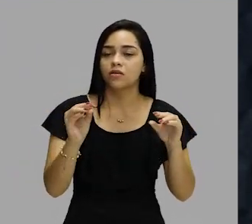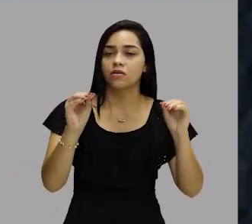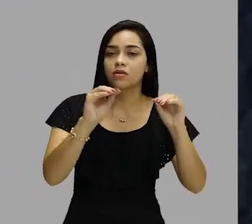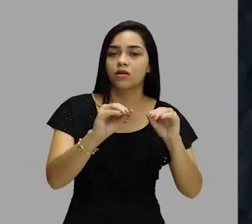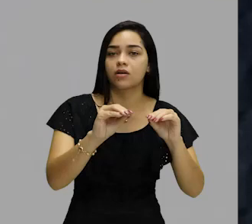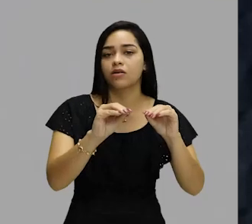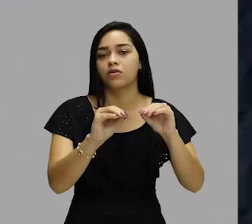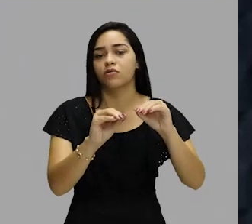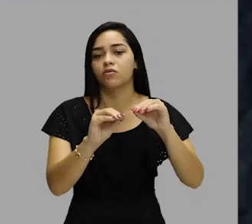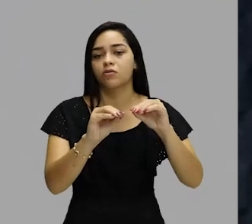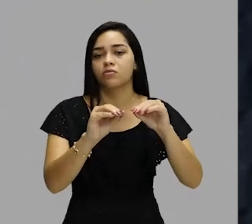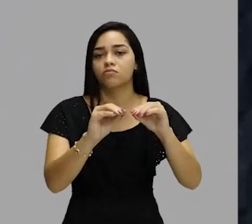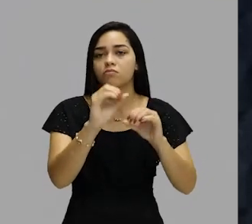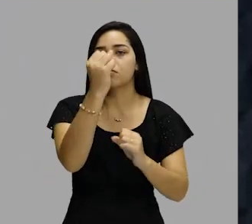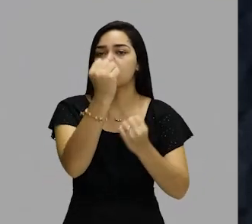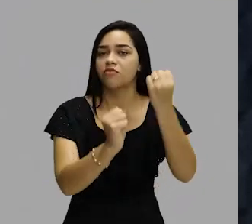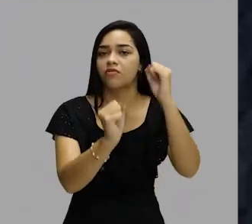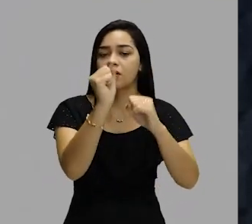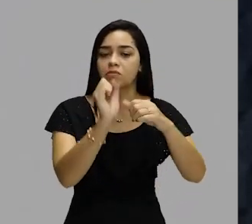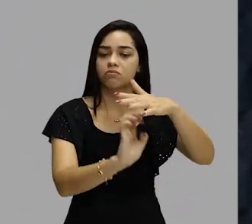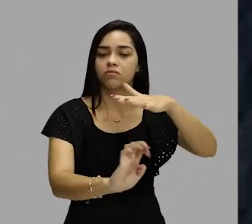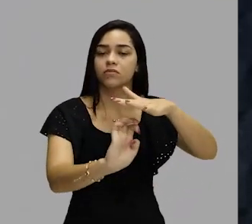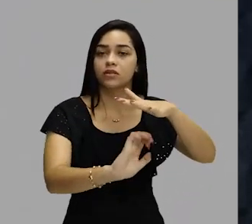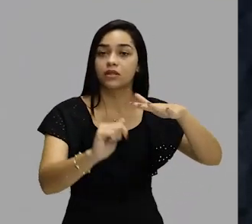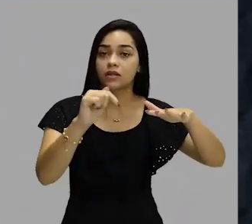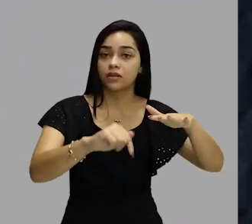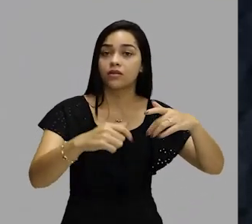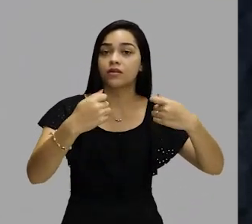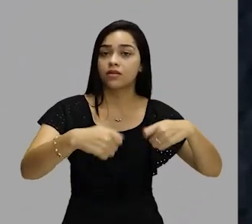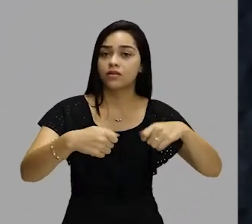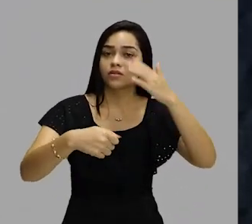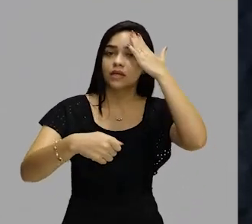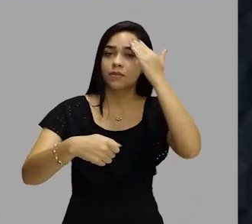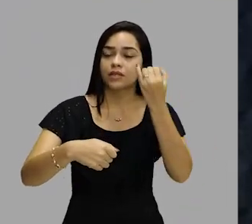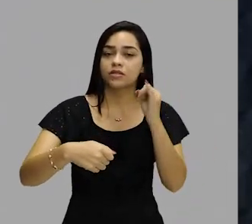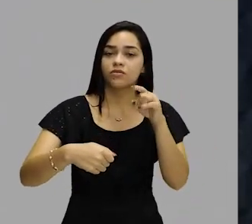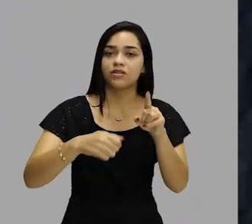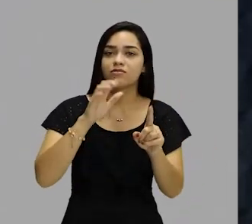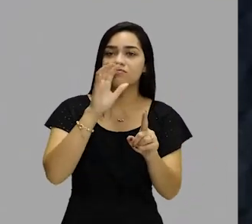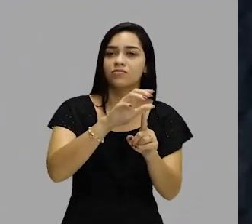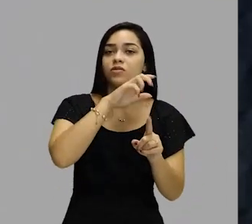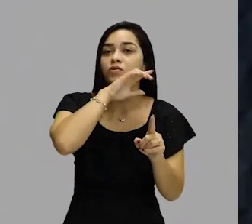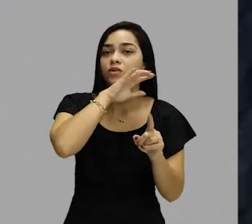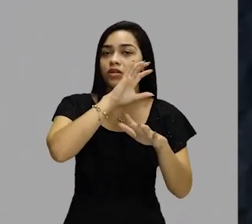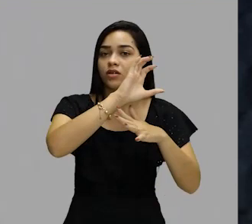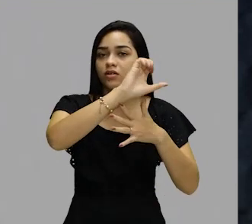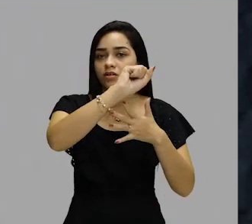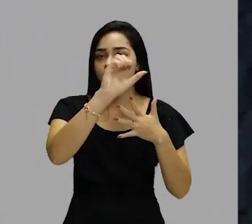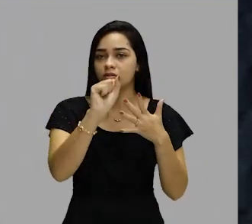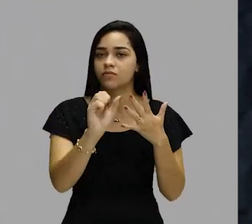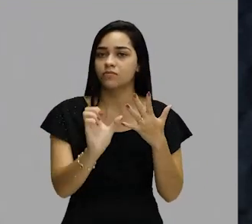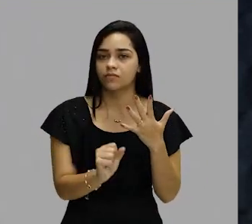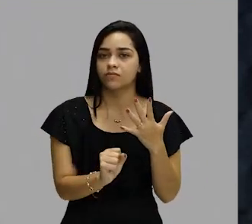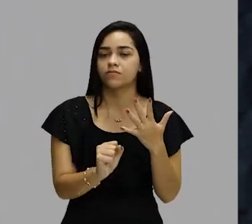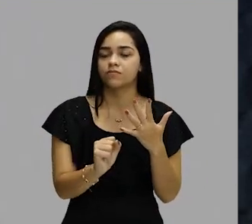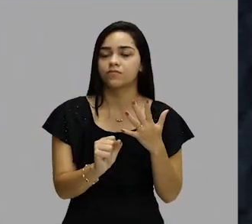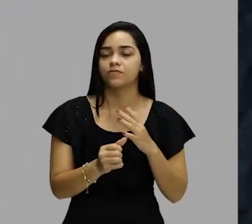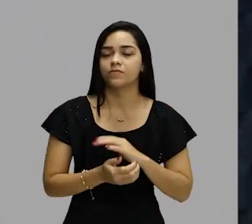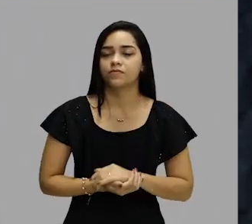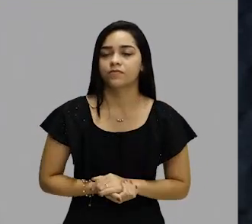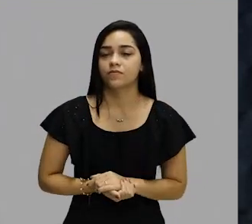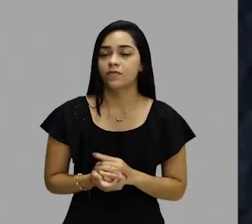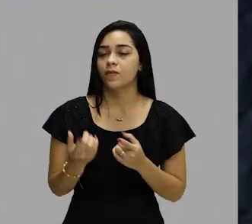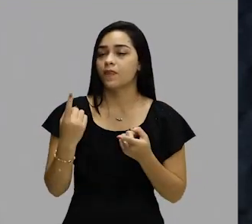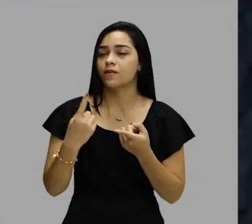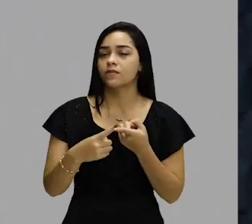um empreendimento naquele lugar, você tem que saber se isso não vai estar afetando as cadeias alimentares, né?